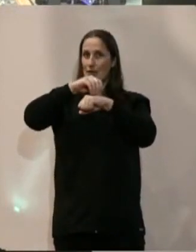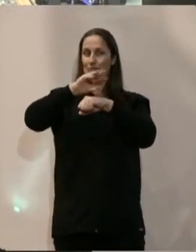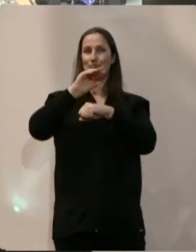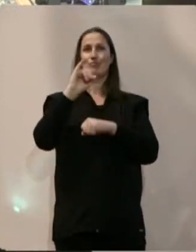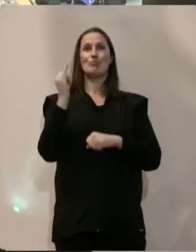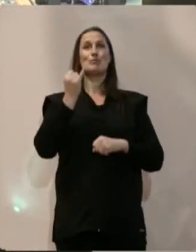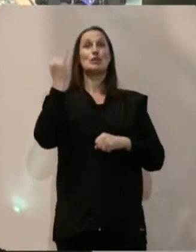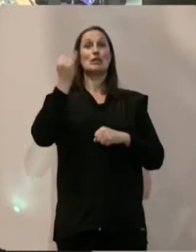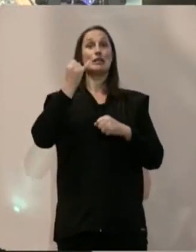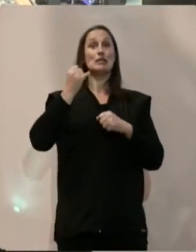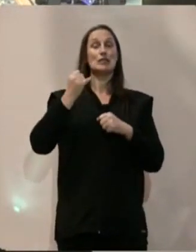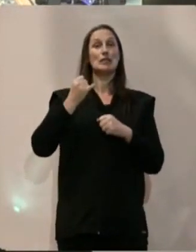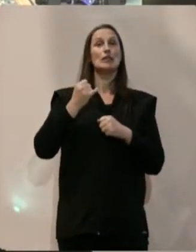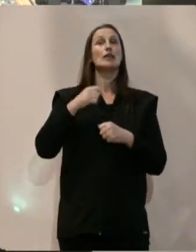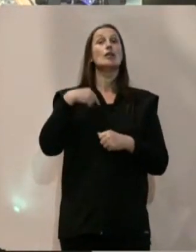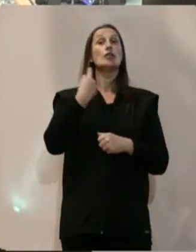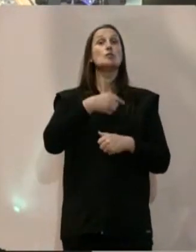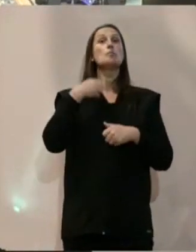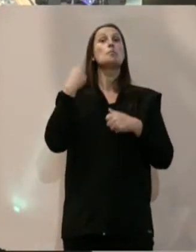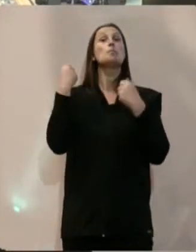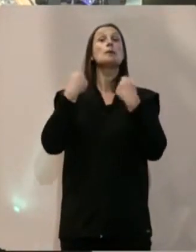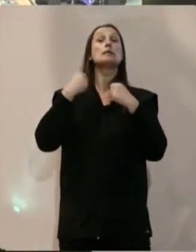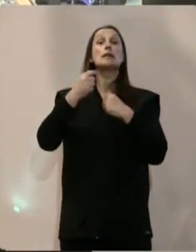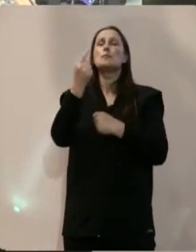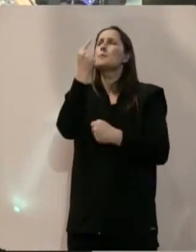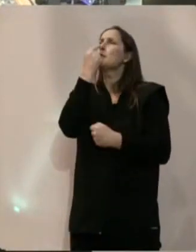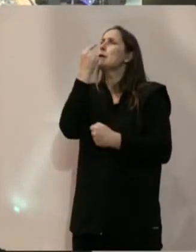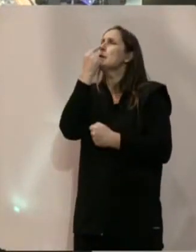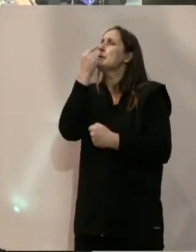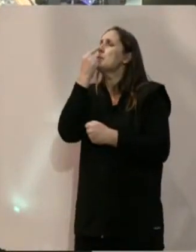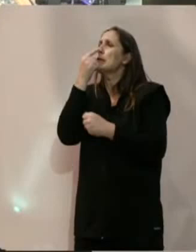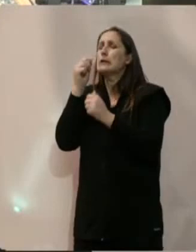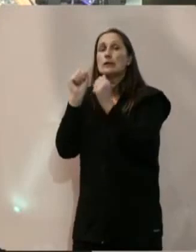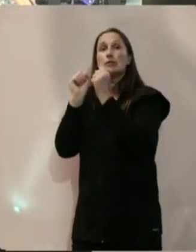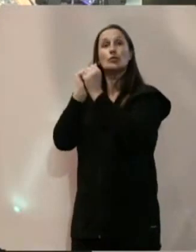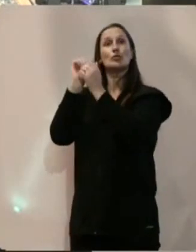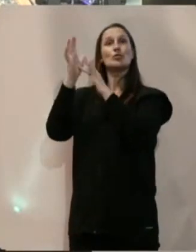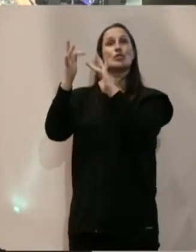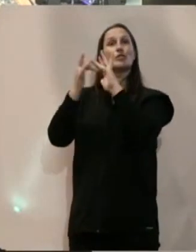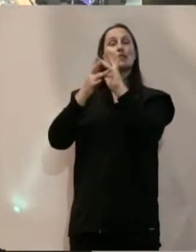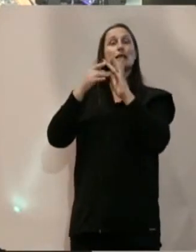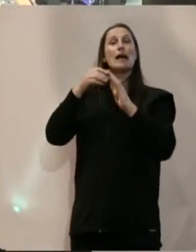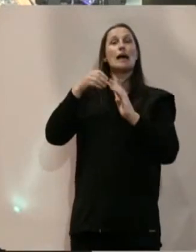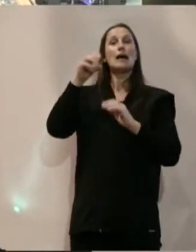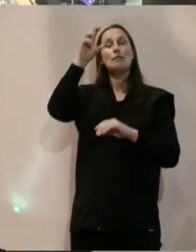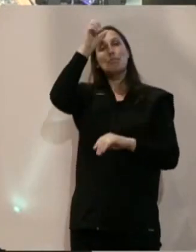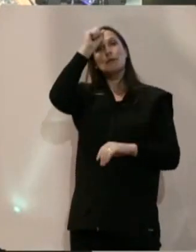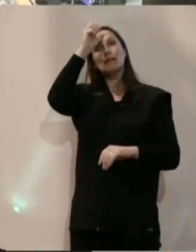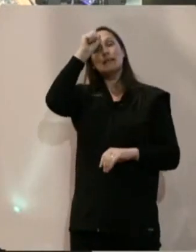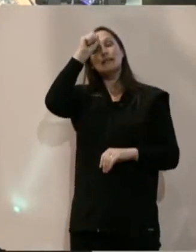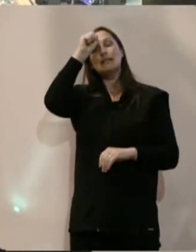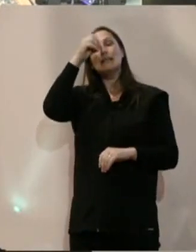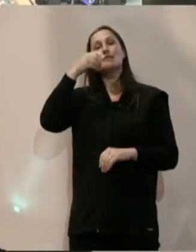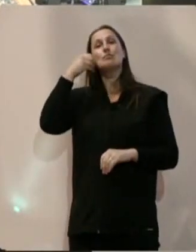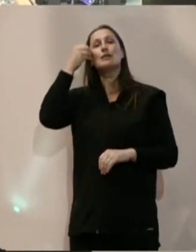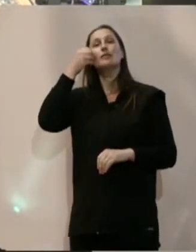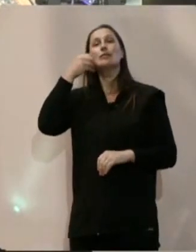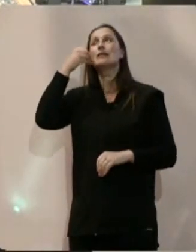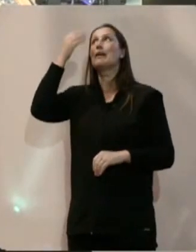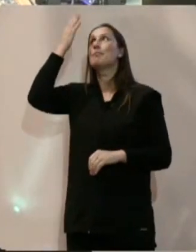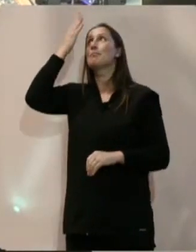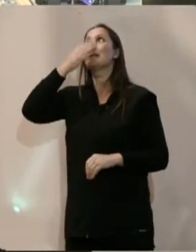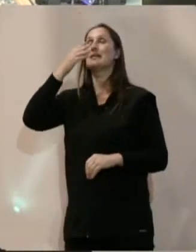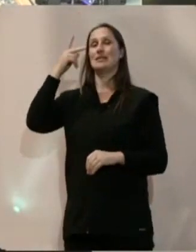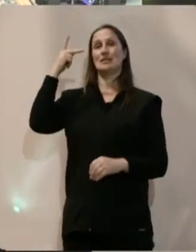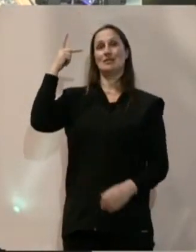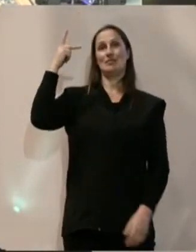A primeira é que a gente tem que ter intimidade com Ele e aprender a desfrutar da presença dEle.